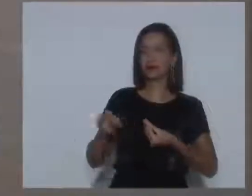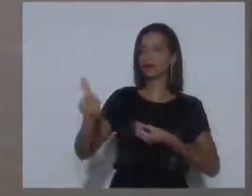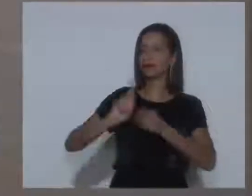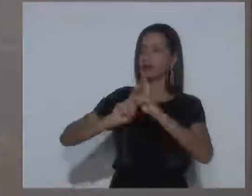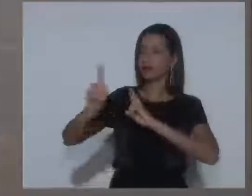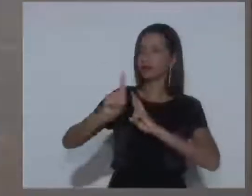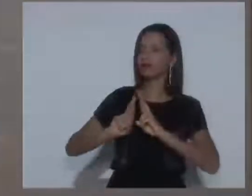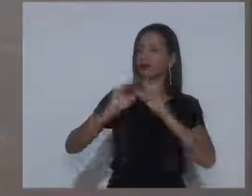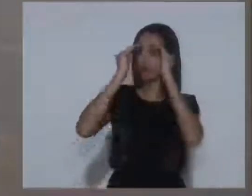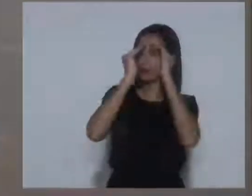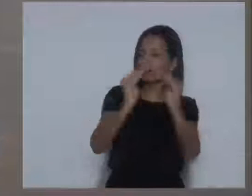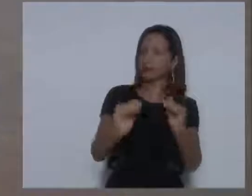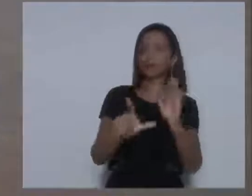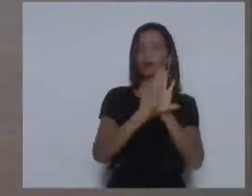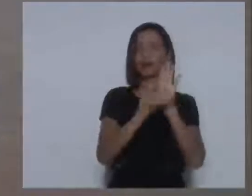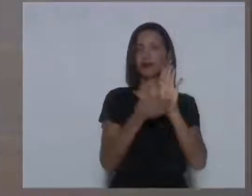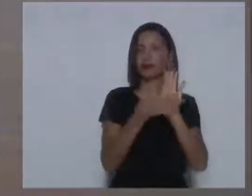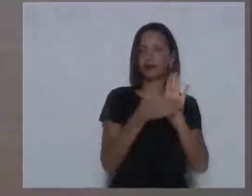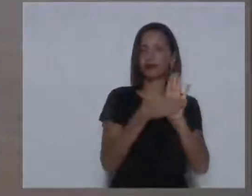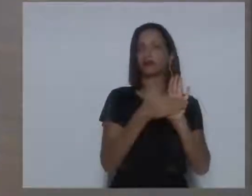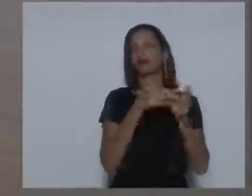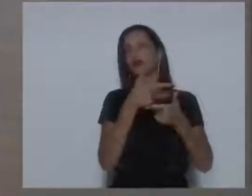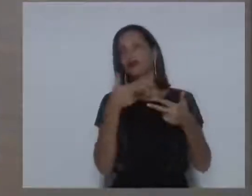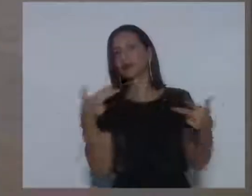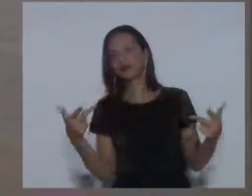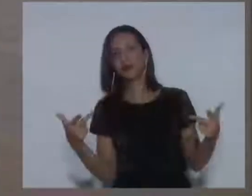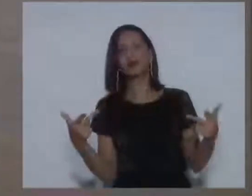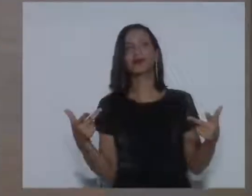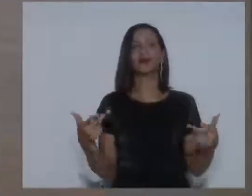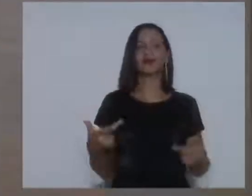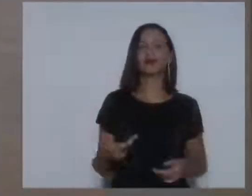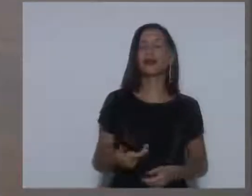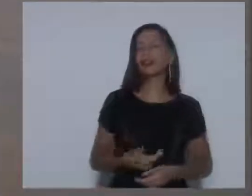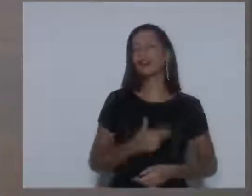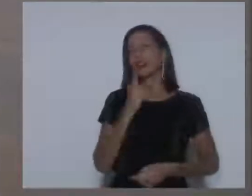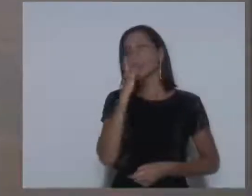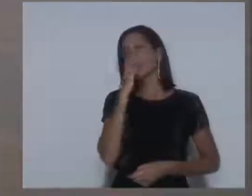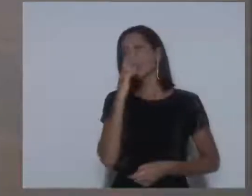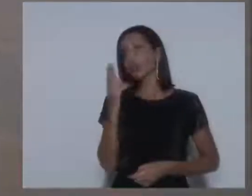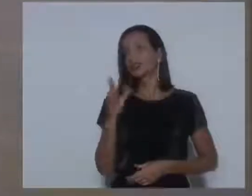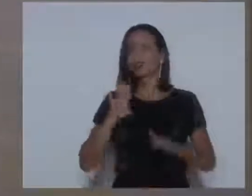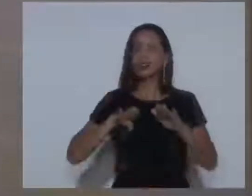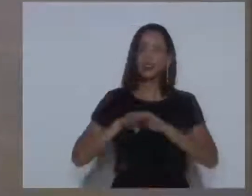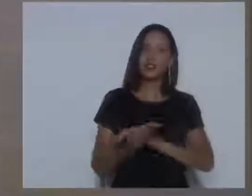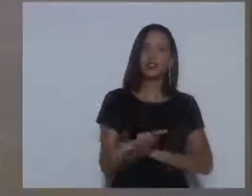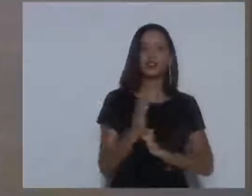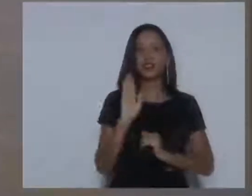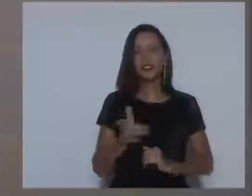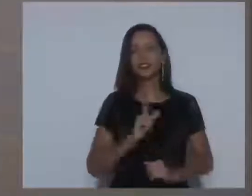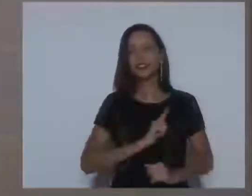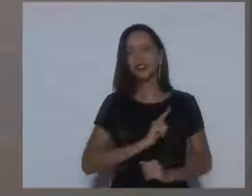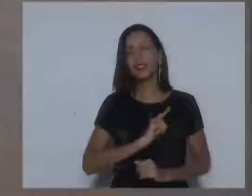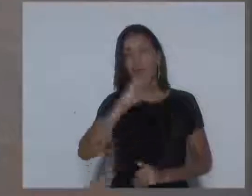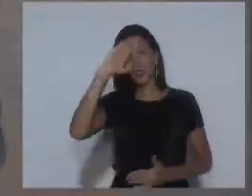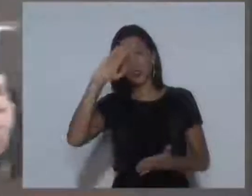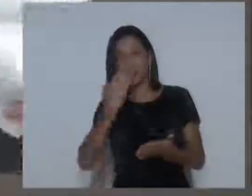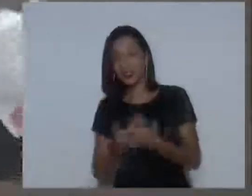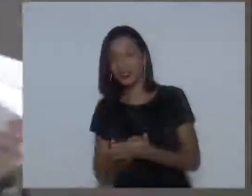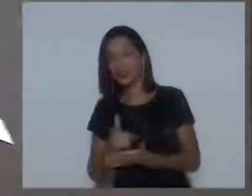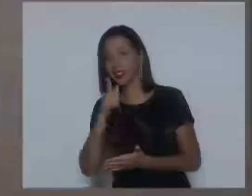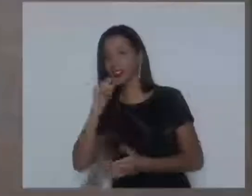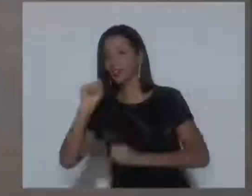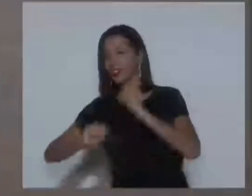responder à legislação em vigor. Então, isso aqui me parece um vício, né, de achar que a Sanebave é